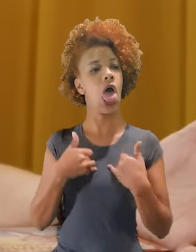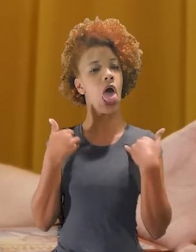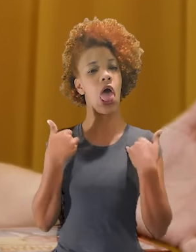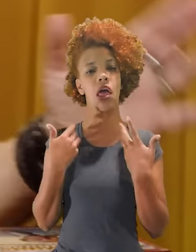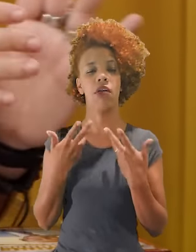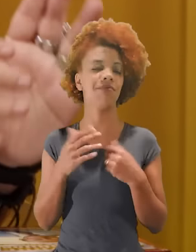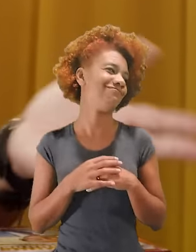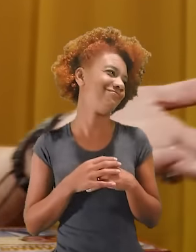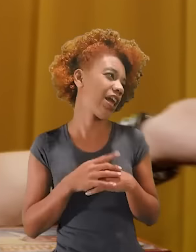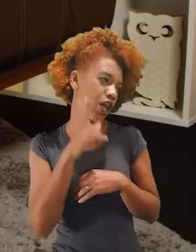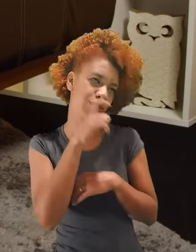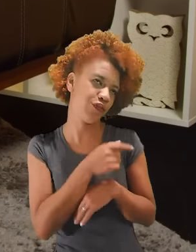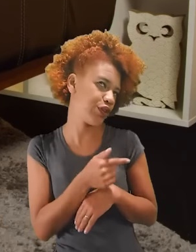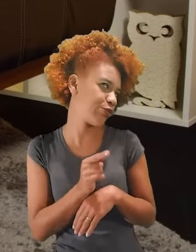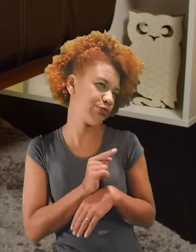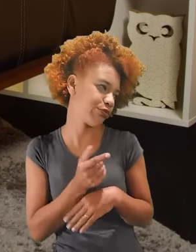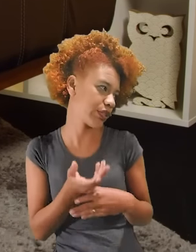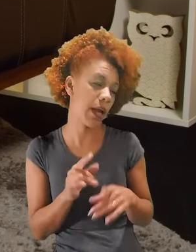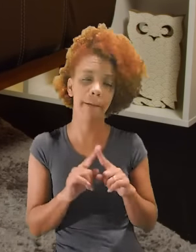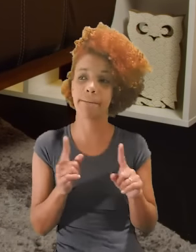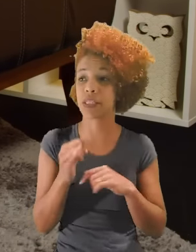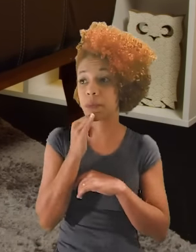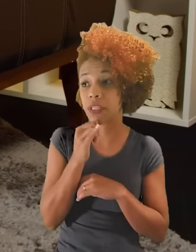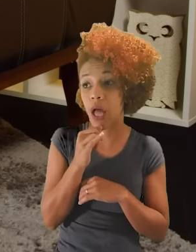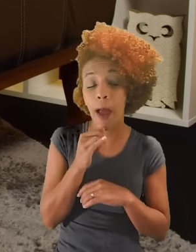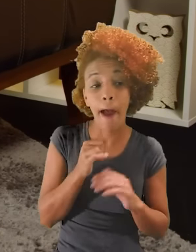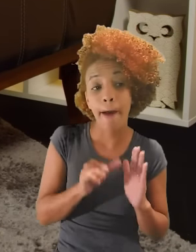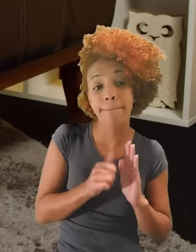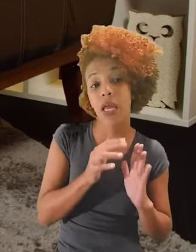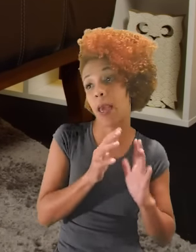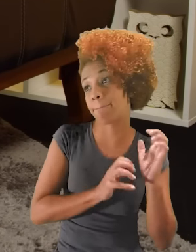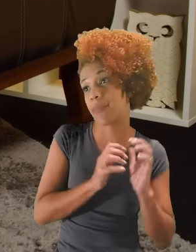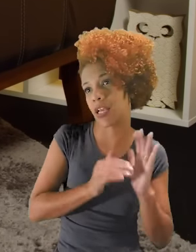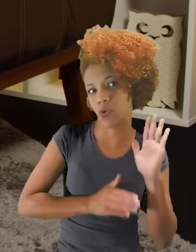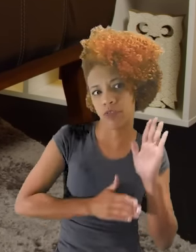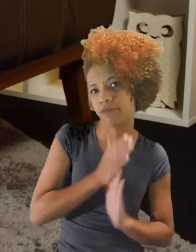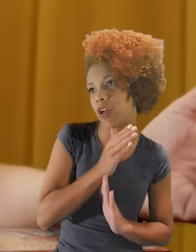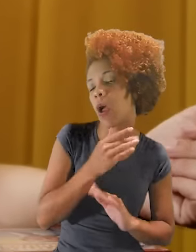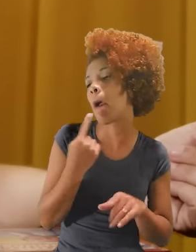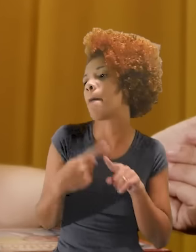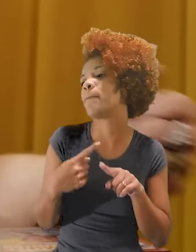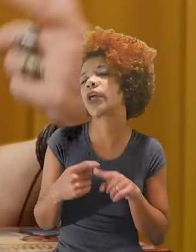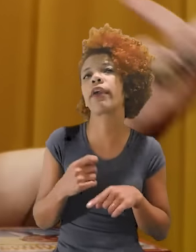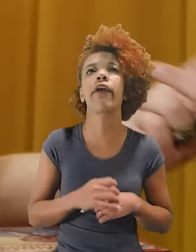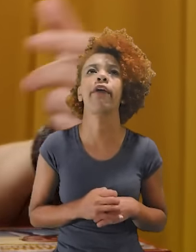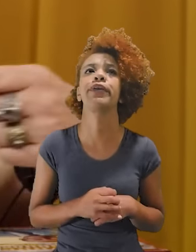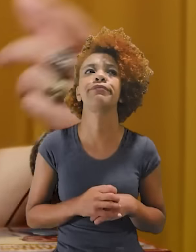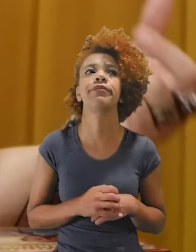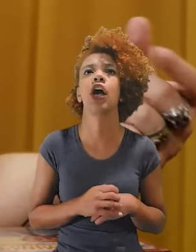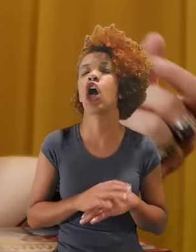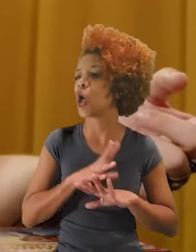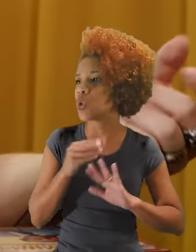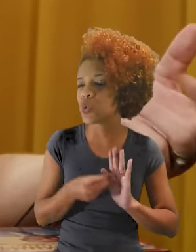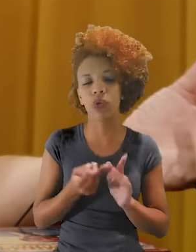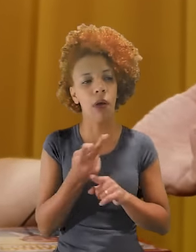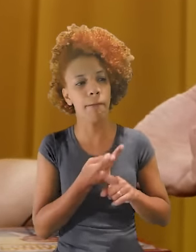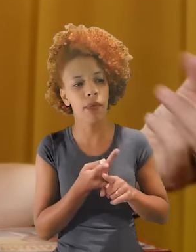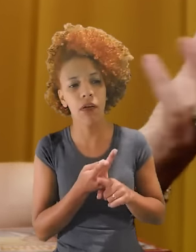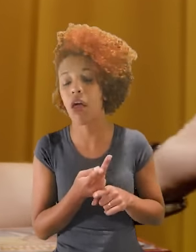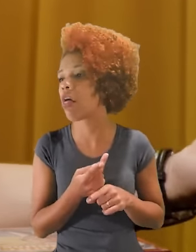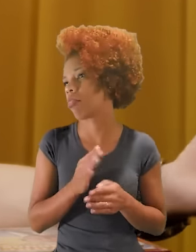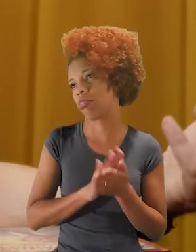Então, assim... Pô, mas difícil não ser, né? É, difícil não ser, mas, por exemplo, a primeira briga dele com o Ubi, quando o Ubi vazou, foi porque, pô, os caras iam tudo atrás dele e ele não